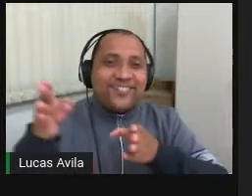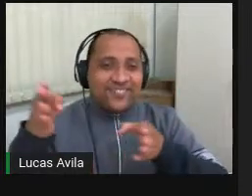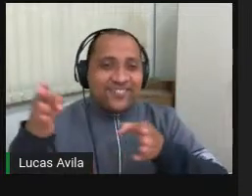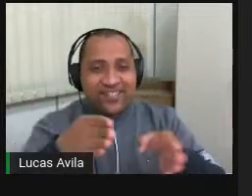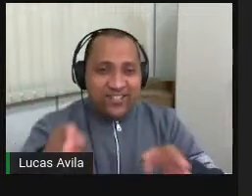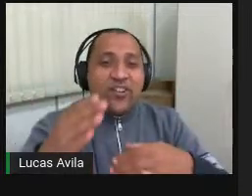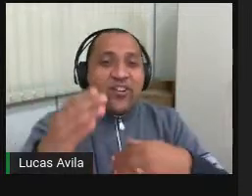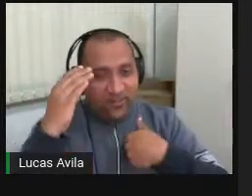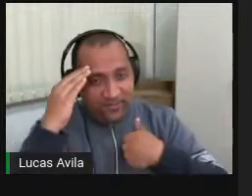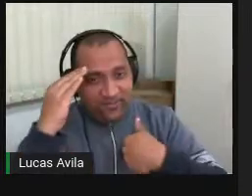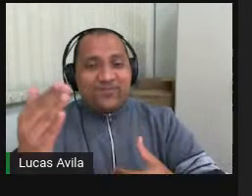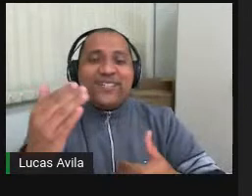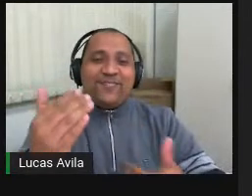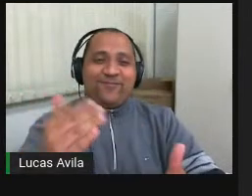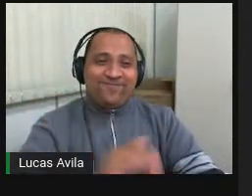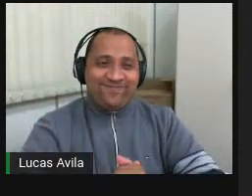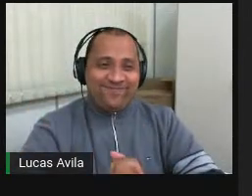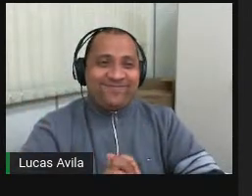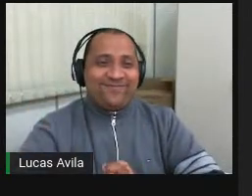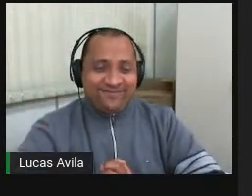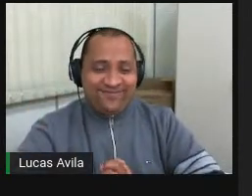obrigada.